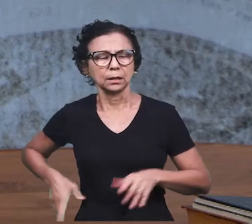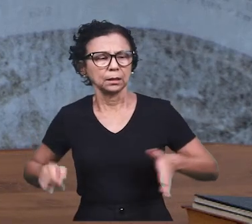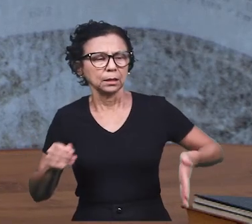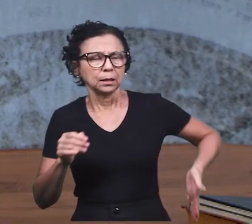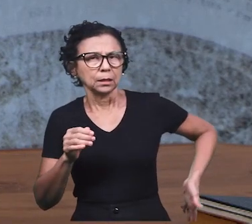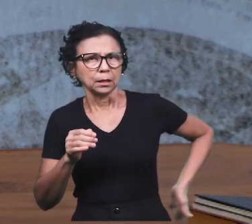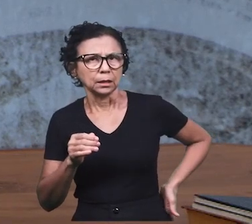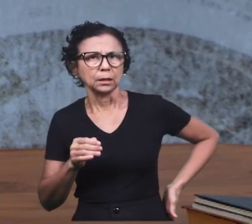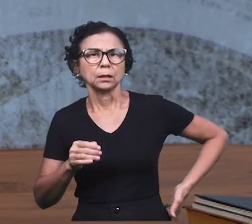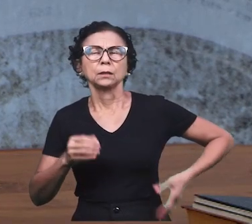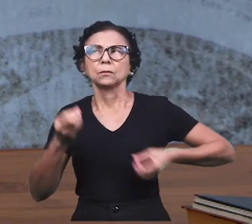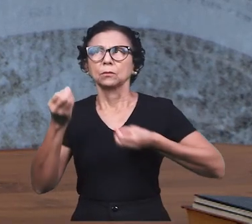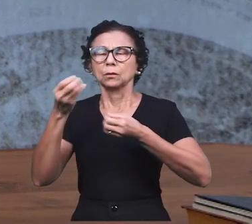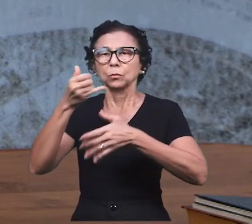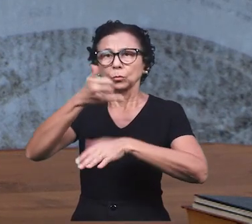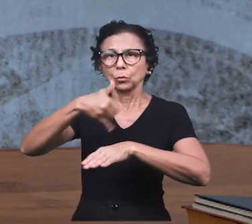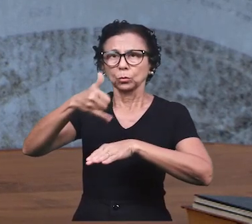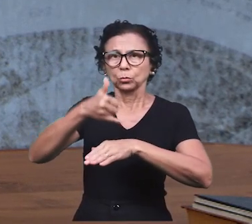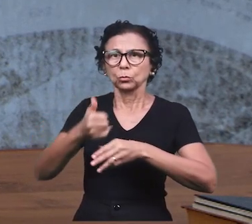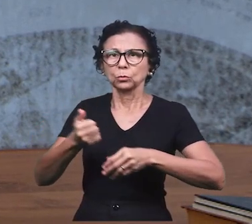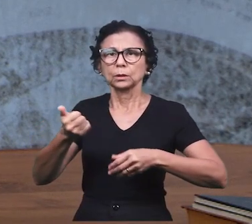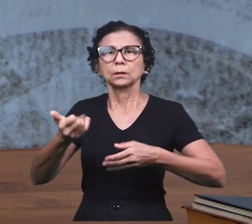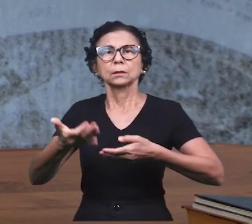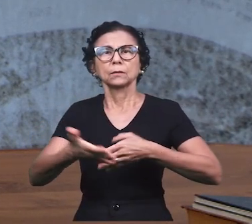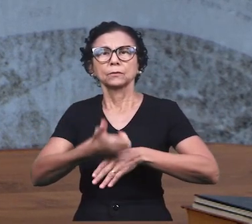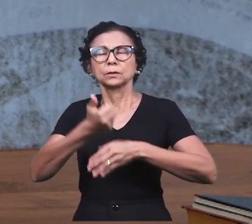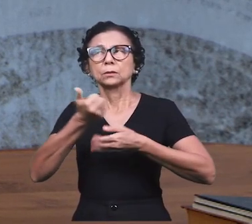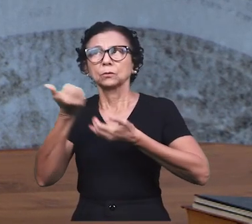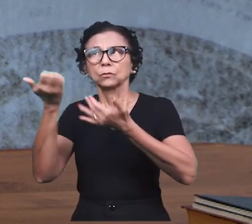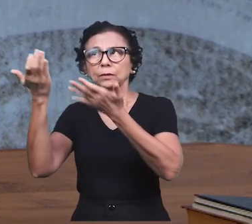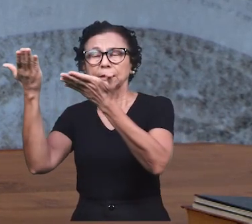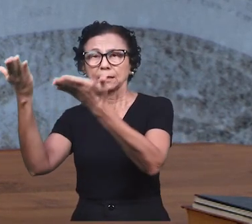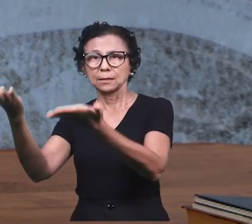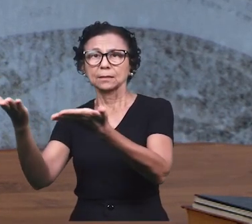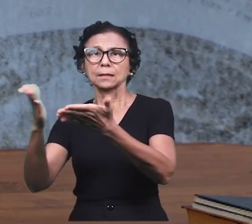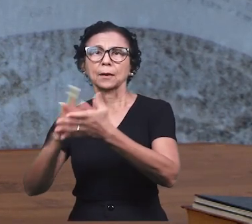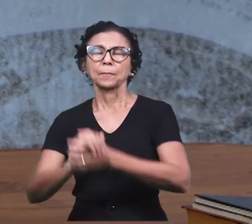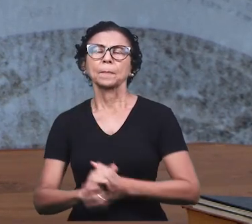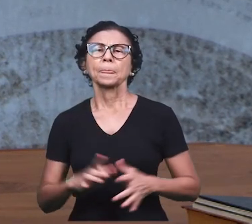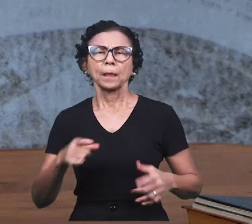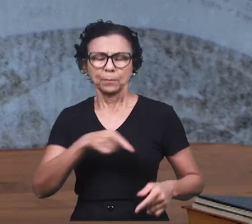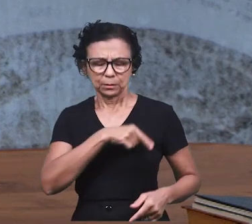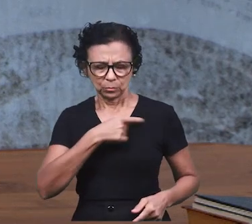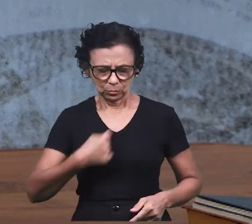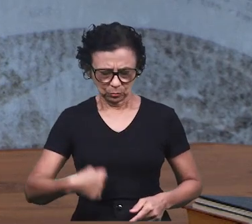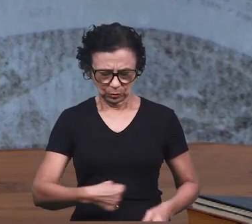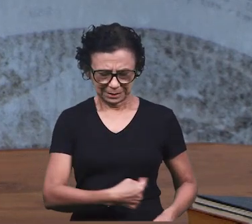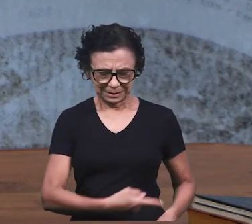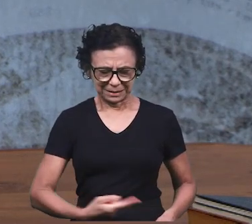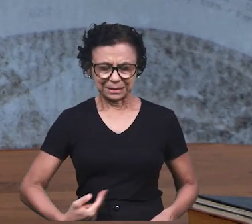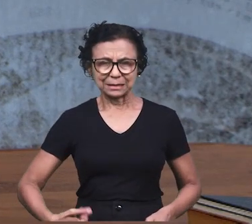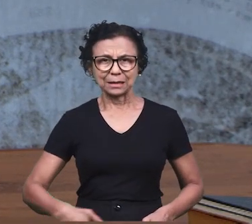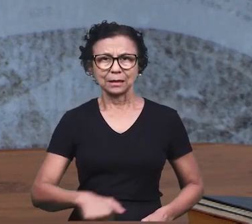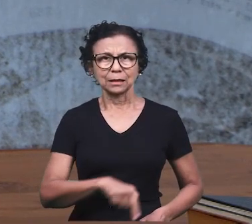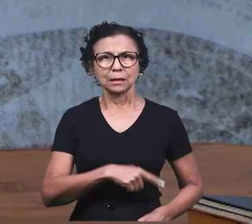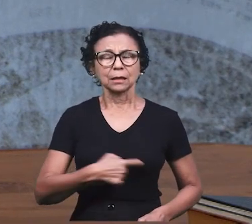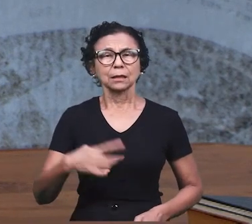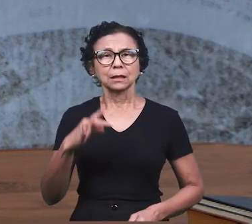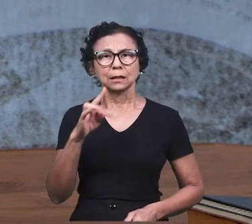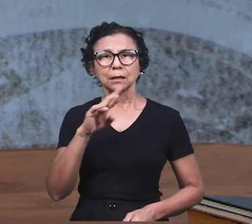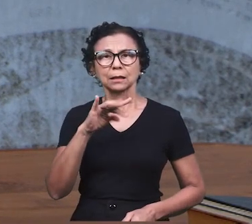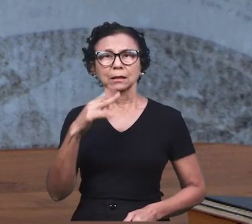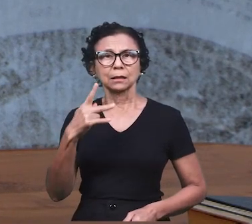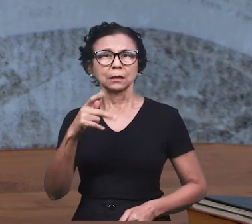o redenho sobre o fígado, com os rins se tirará, e o sacerdote o queimará sobre o altar